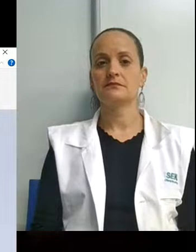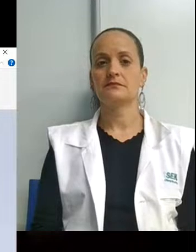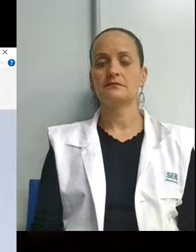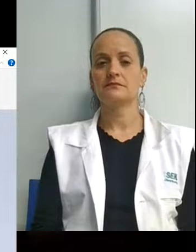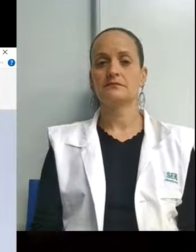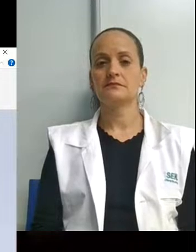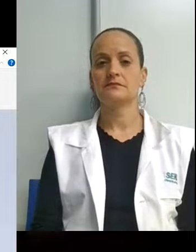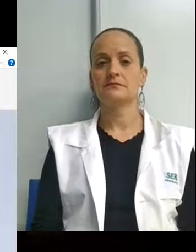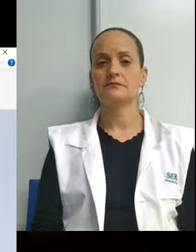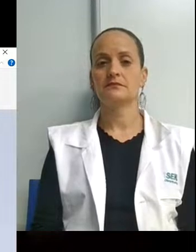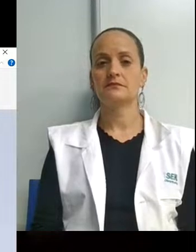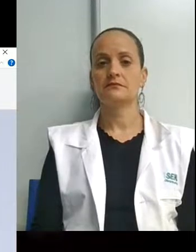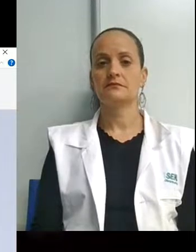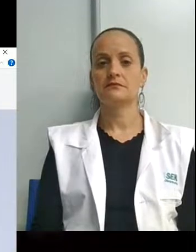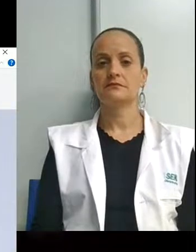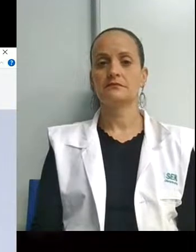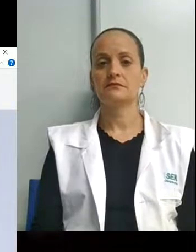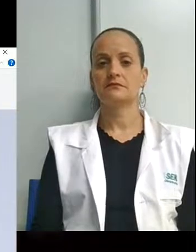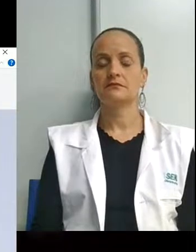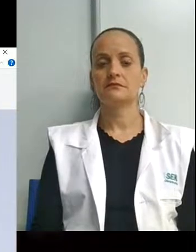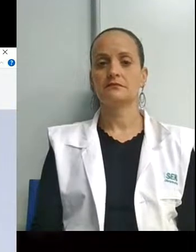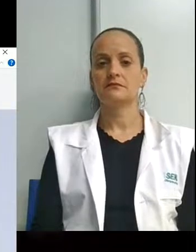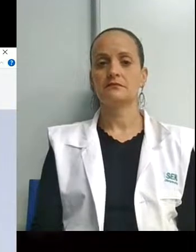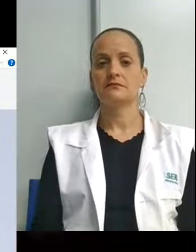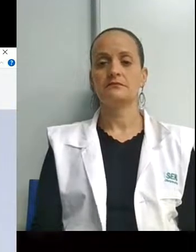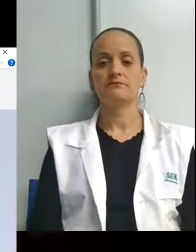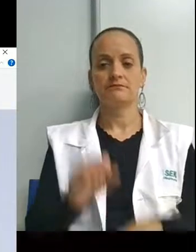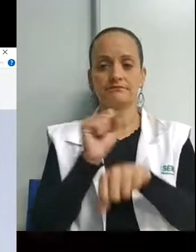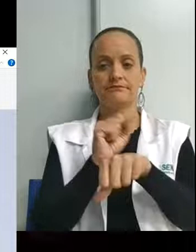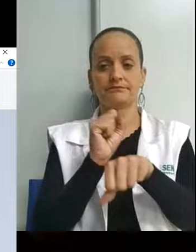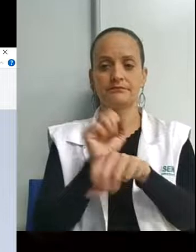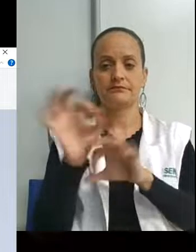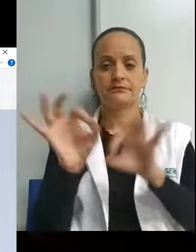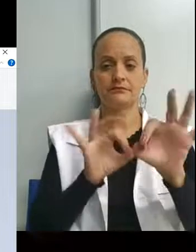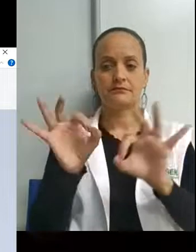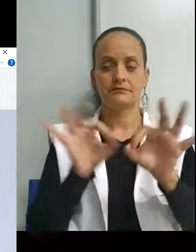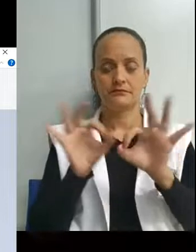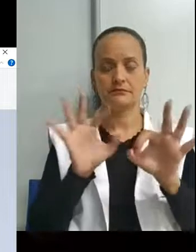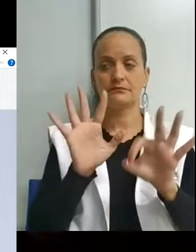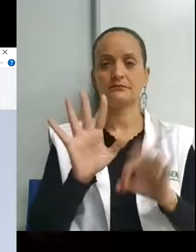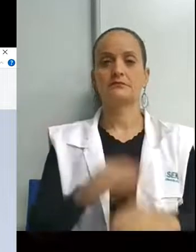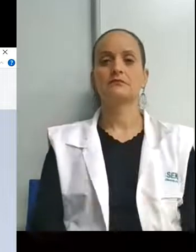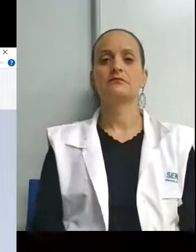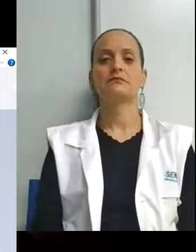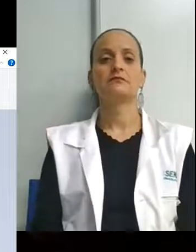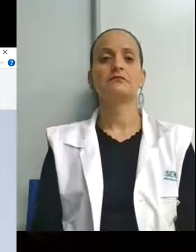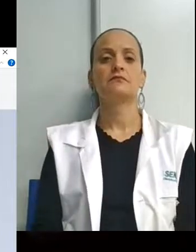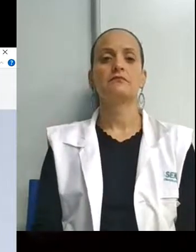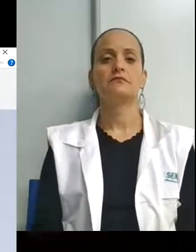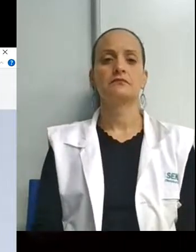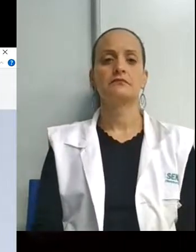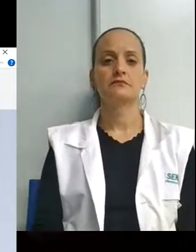Só um instante que eu vou... Só estou pegando aqui o triângulo para a gente poder relembrar, né, as fórmulas